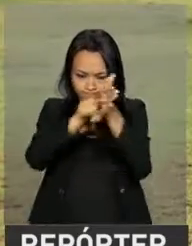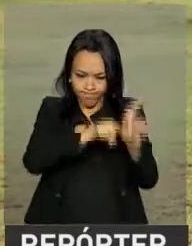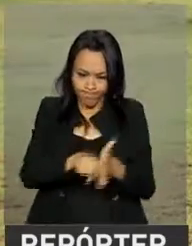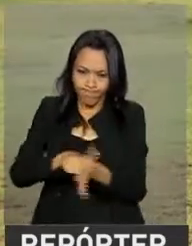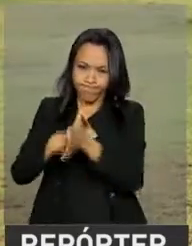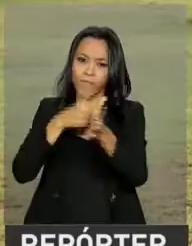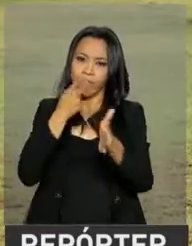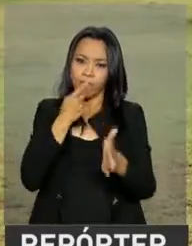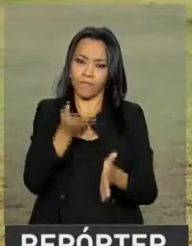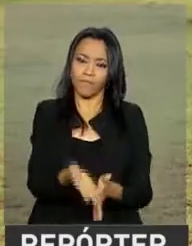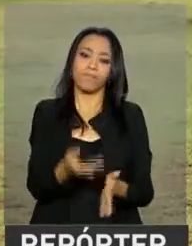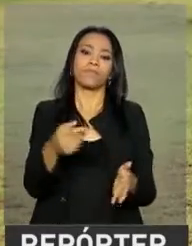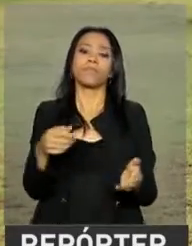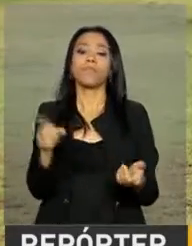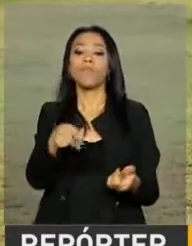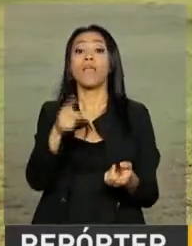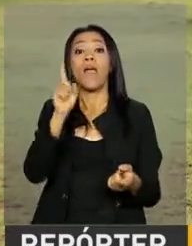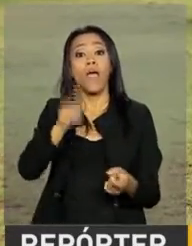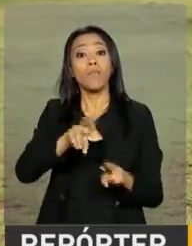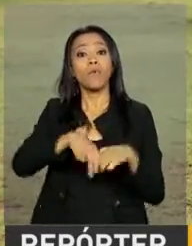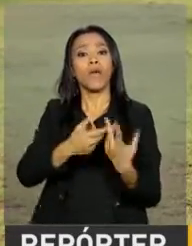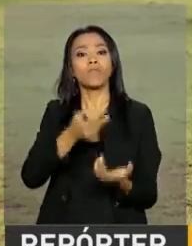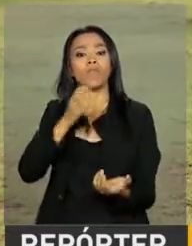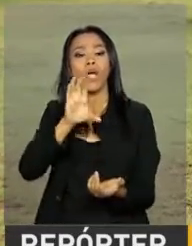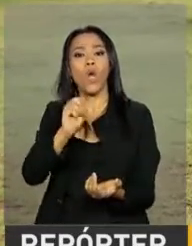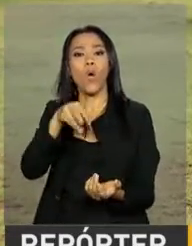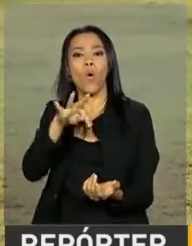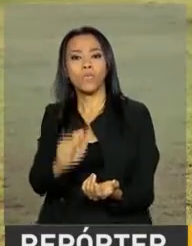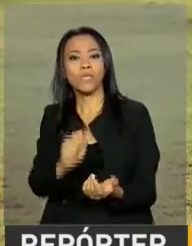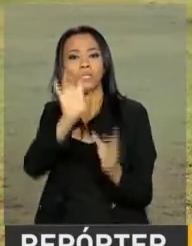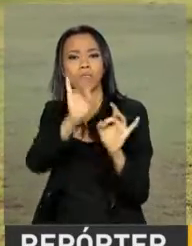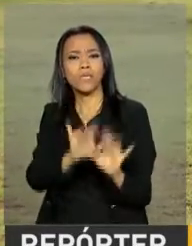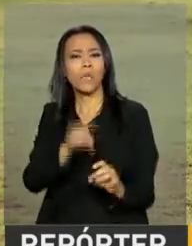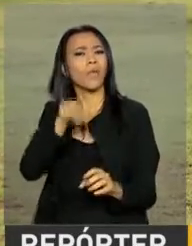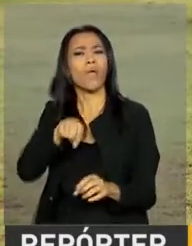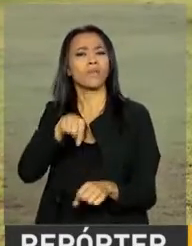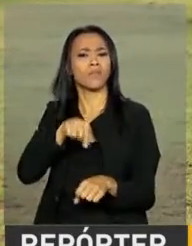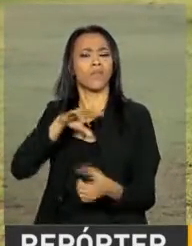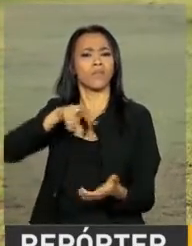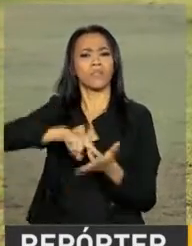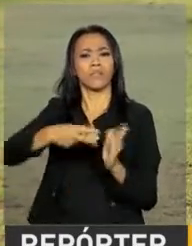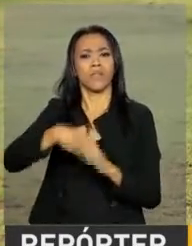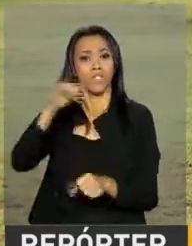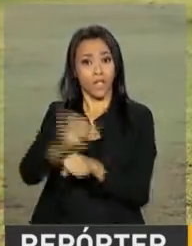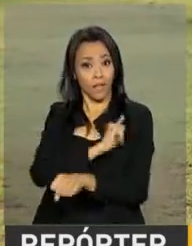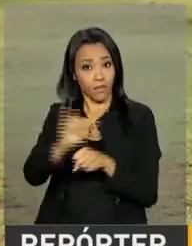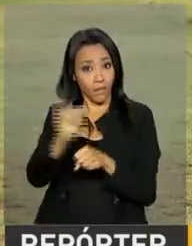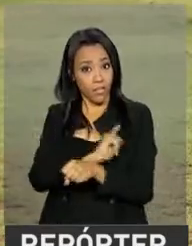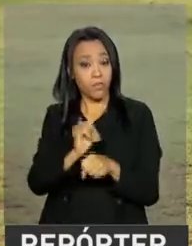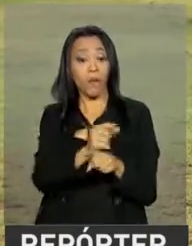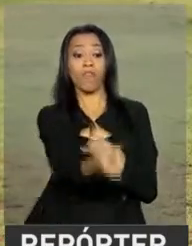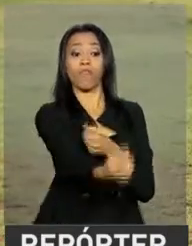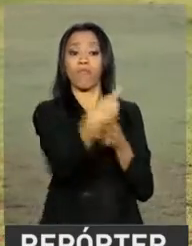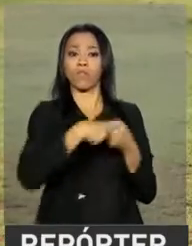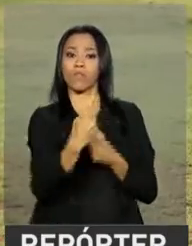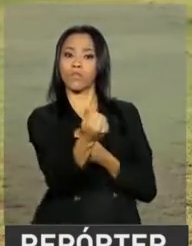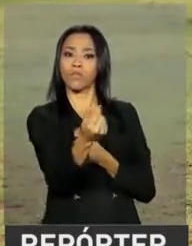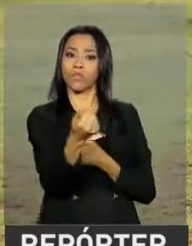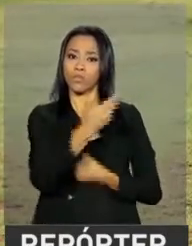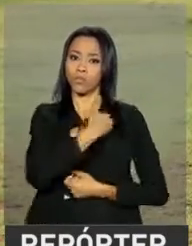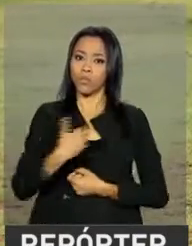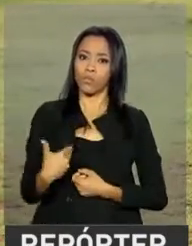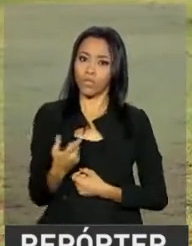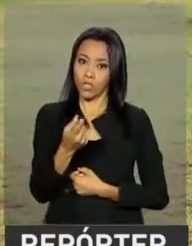esse processo é feito por meio da tomada de contas especial é um instrumento do governo federal para ressarcir aos cofres públicos os recursos